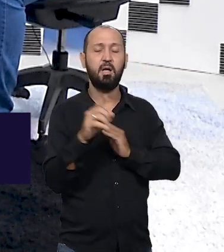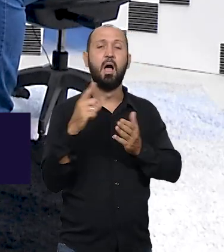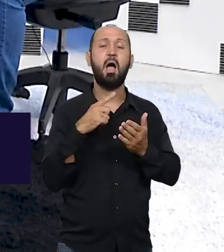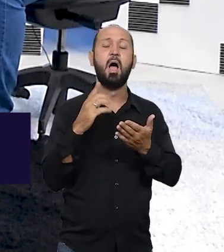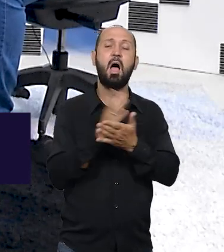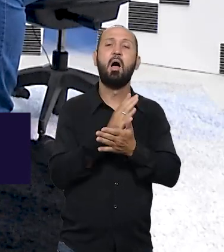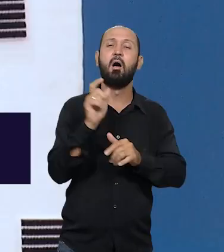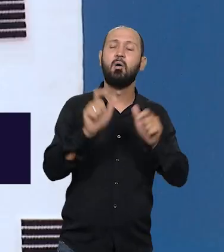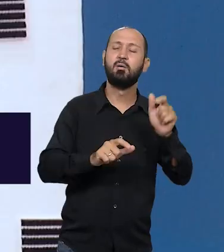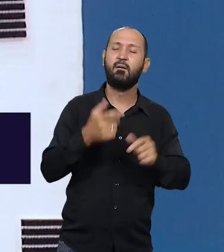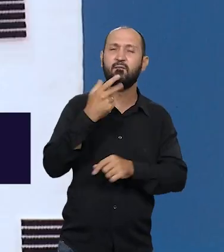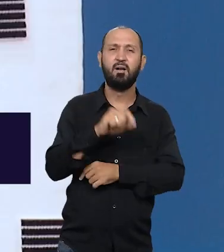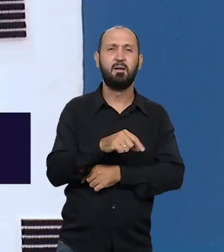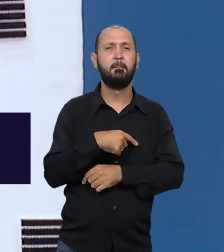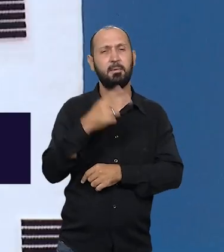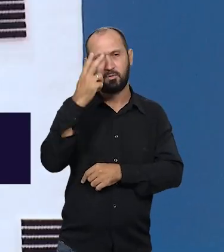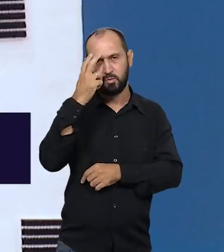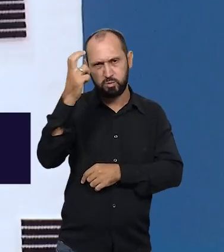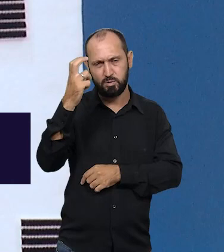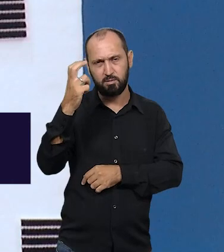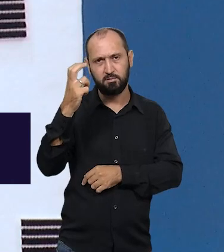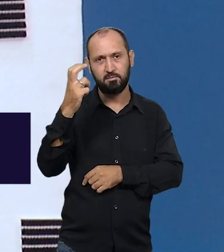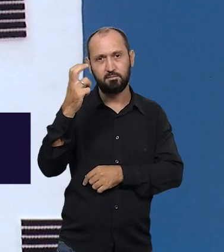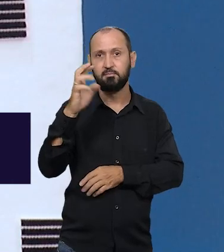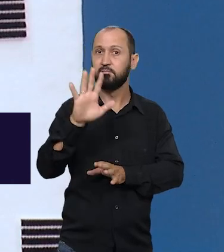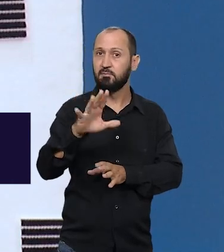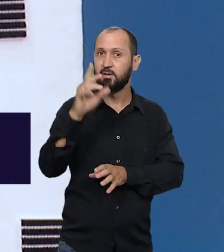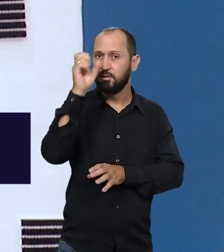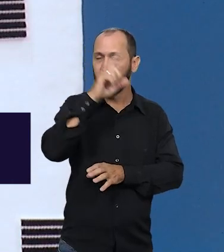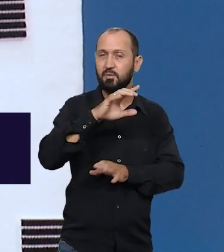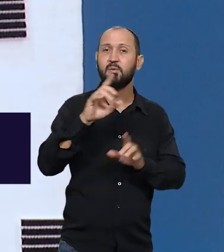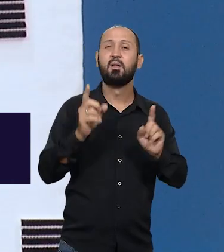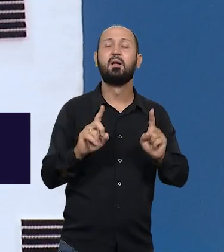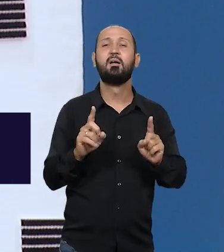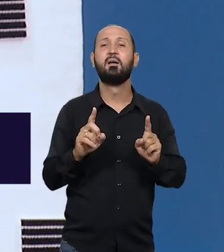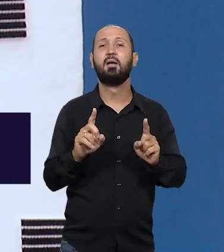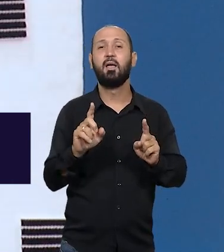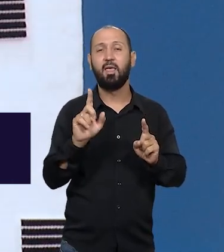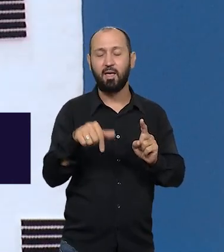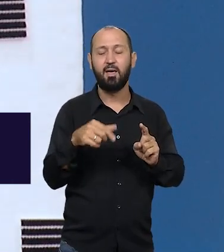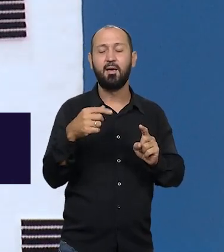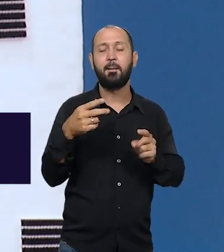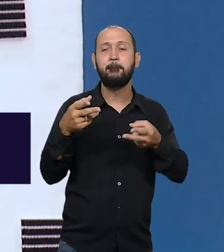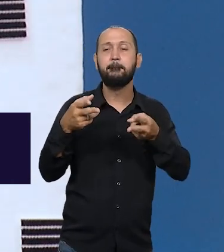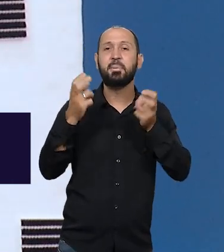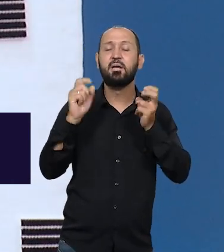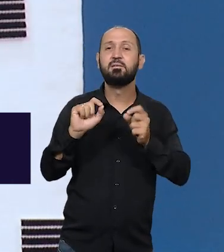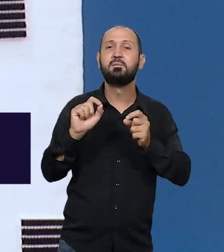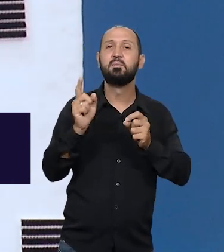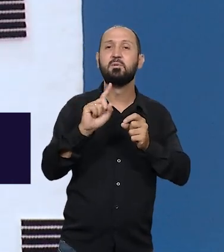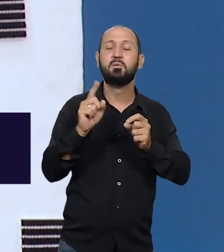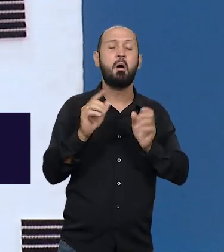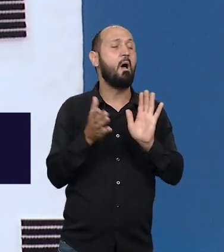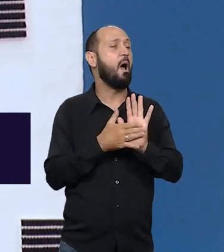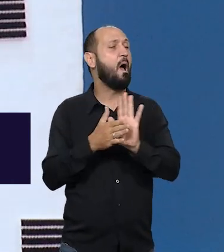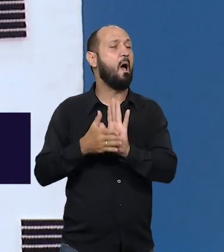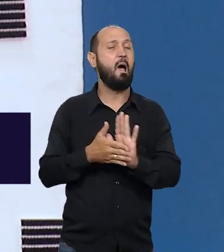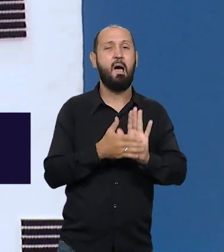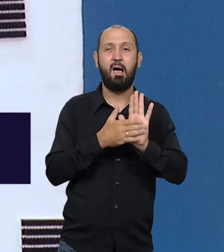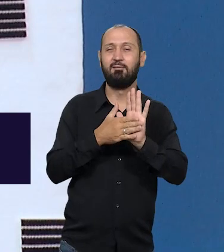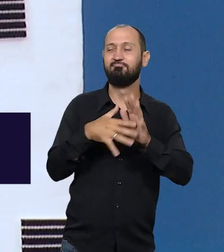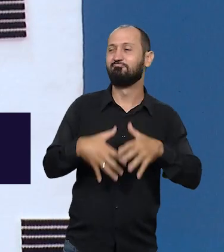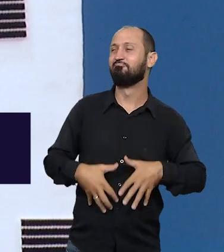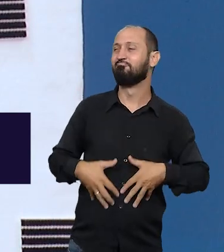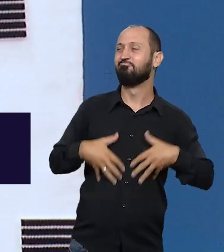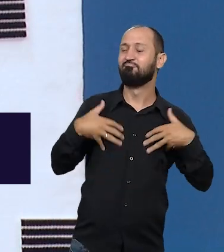A dificuldade muitas vezes está aí, em perceber, não é o glamour, não é fazer o orgulho, mas é assim, a realidade. Muitas das vezes